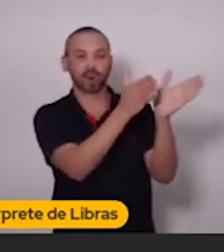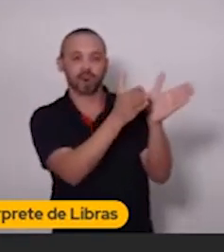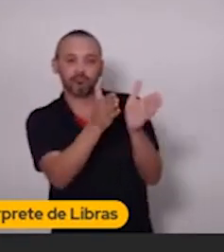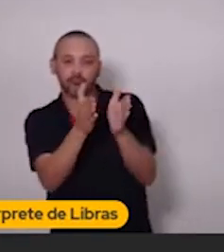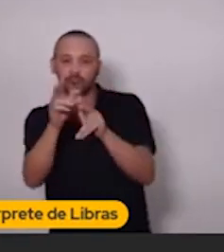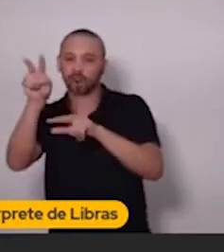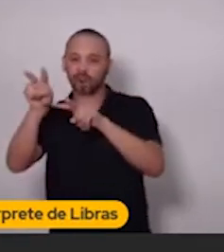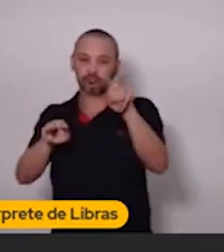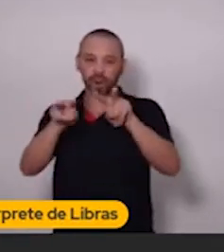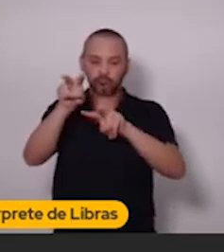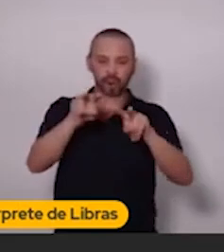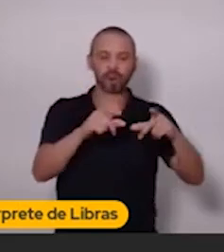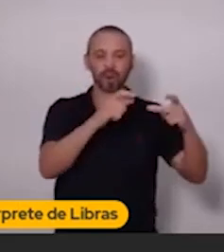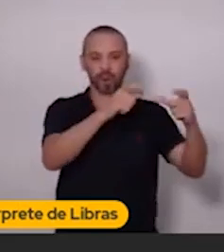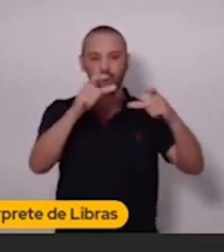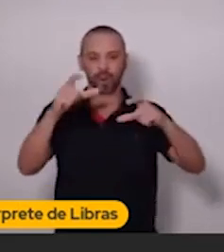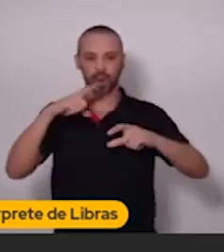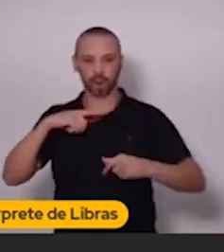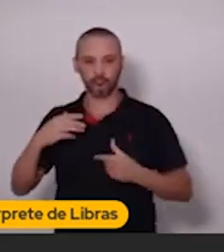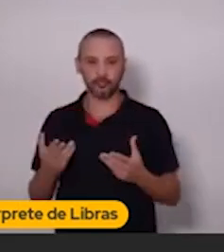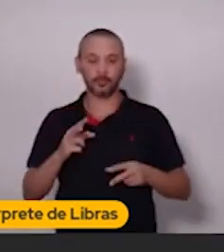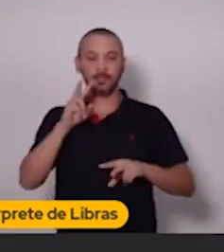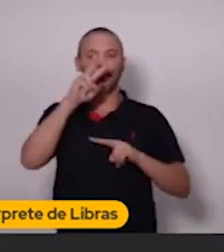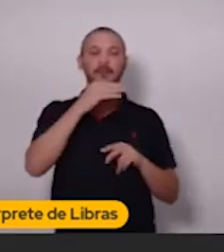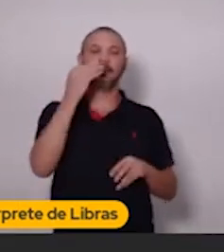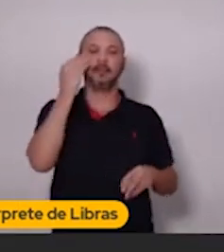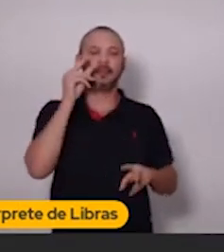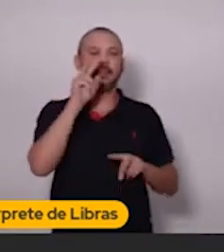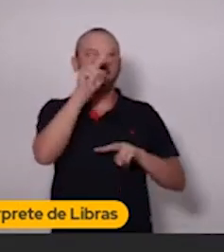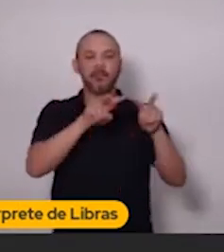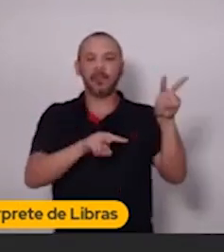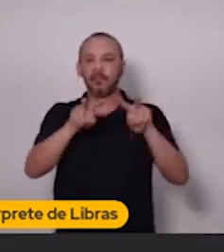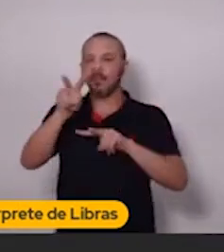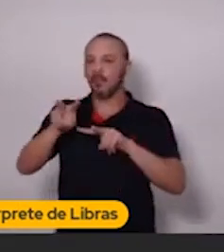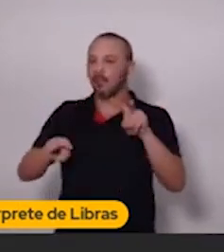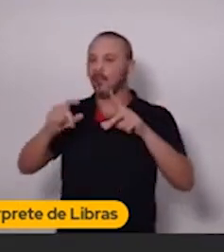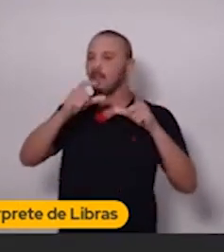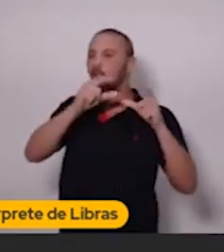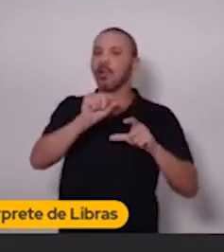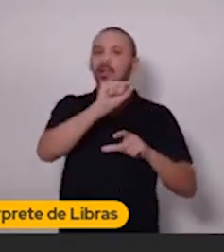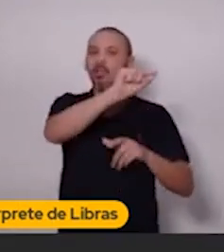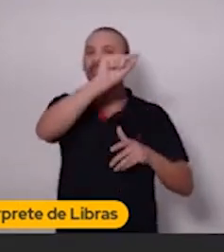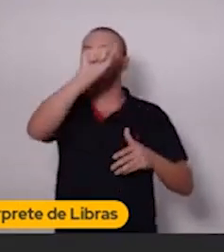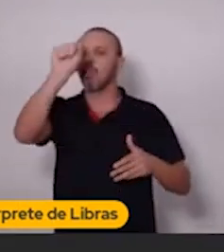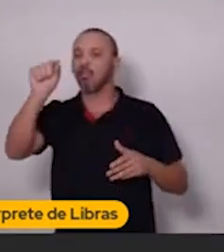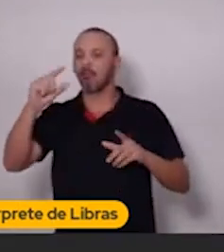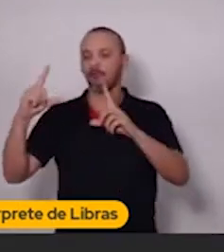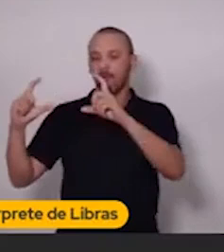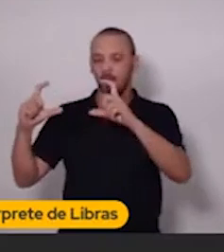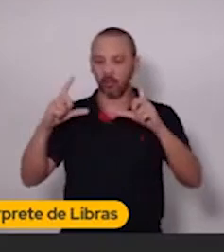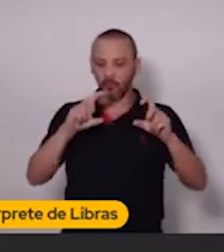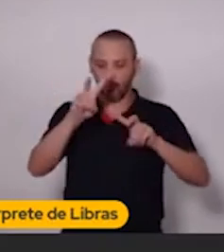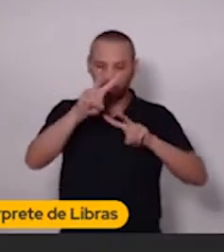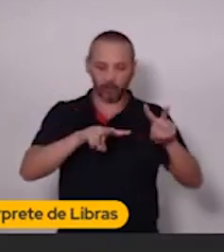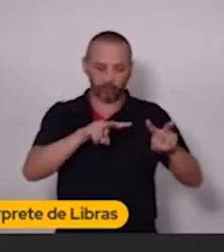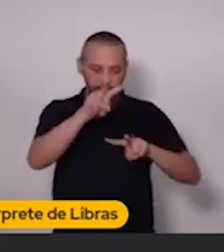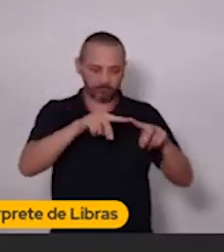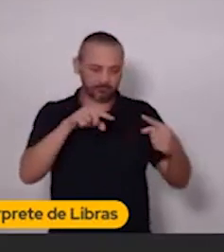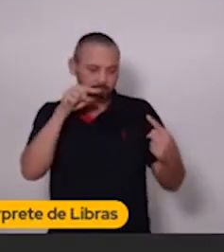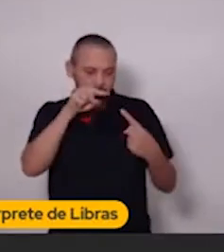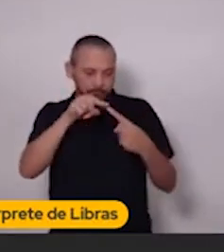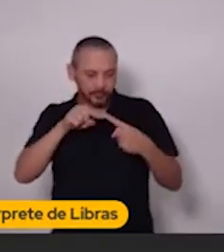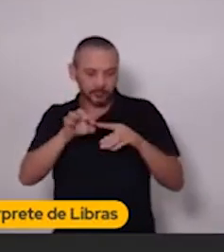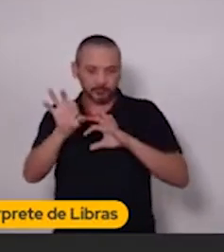cinema a gente chama de locação. A gente vai tentar mapear ele o máximo que puder, tirando fotos, preenchendo documentos